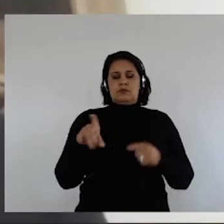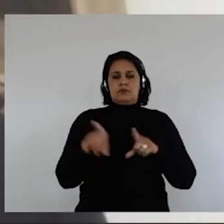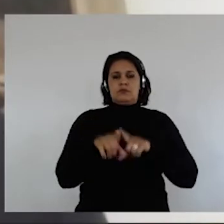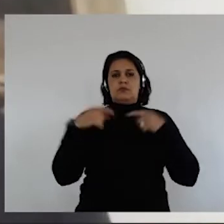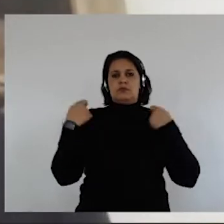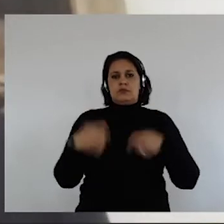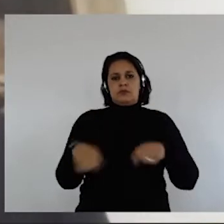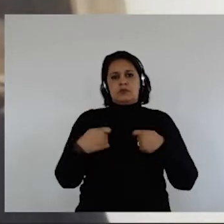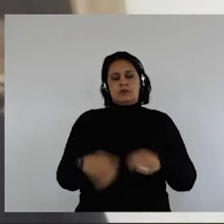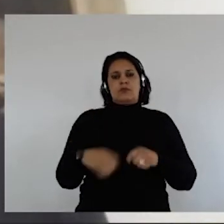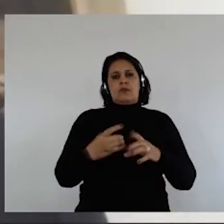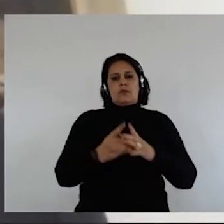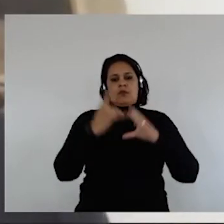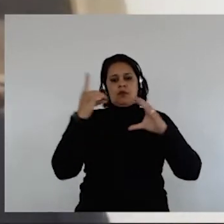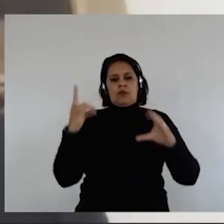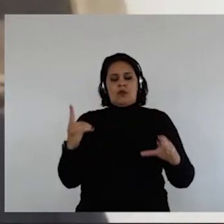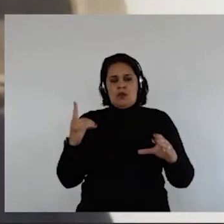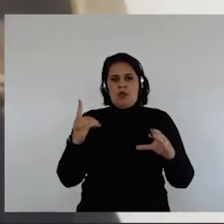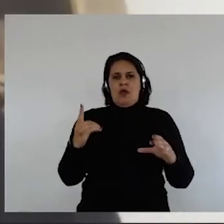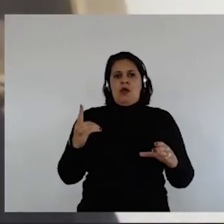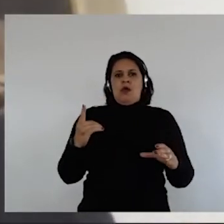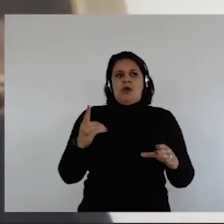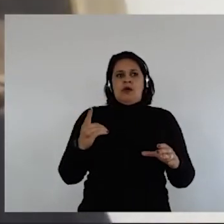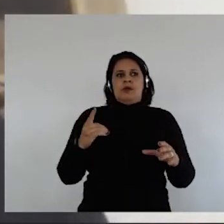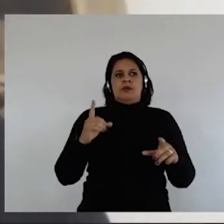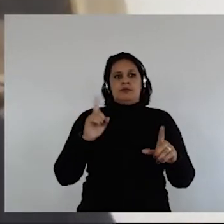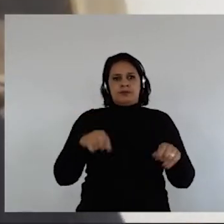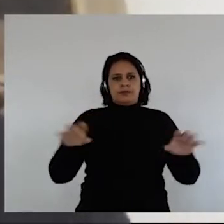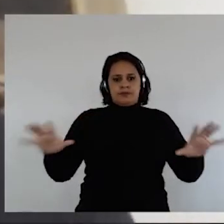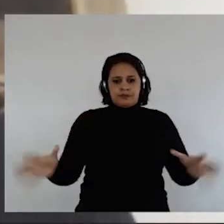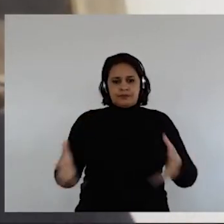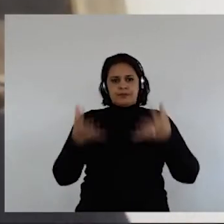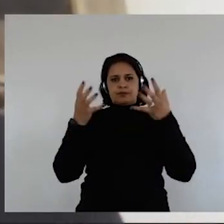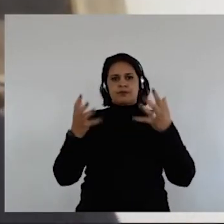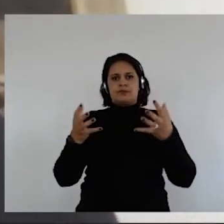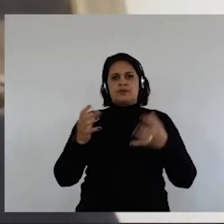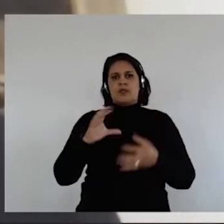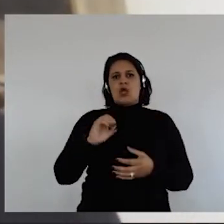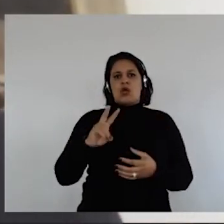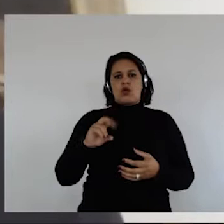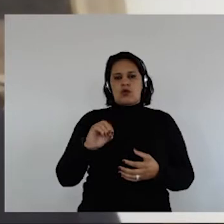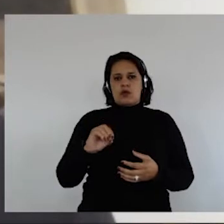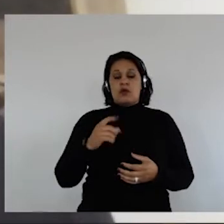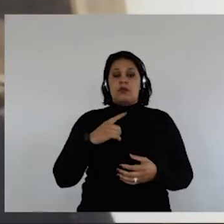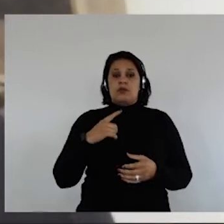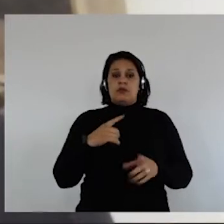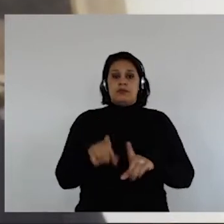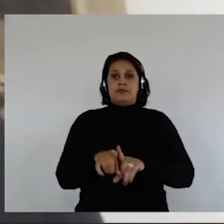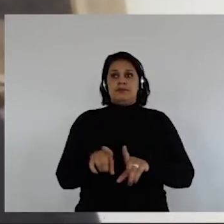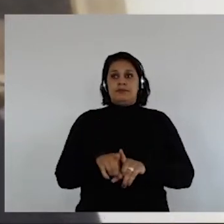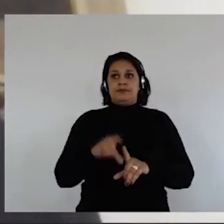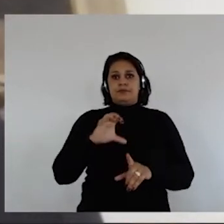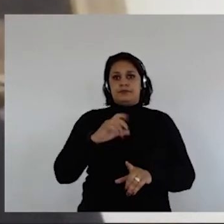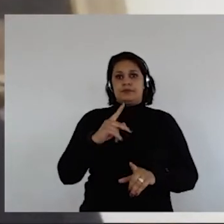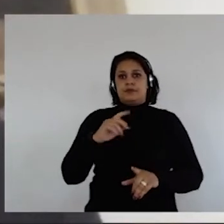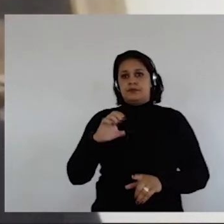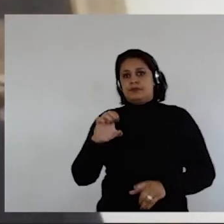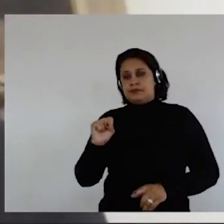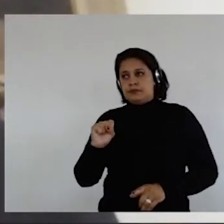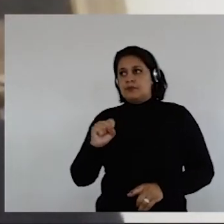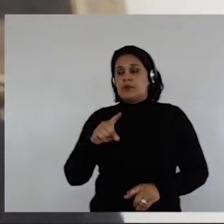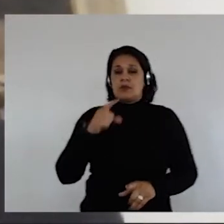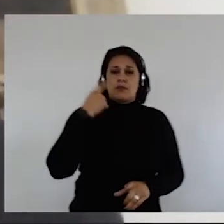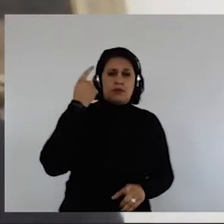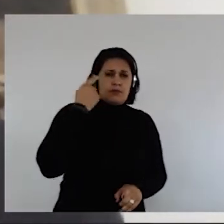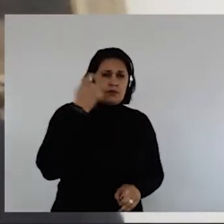população elevaram a demanda por ovos. Ainda de acordo com a CPEA da Exalc-USP, a preocupação da população com